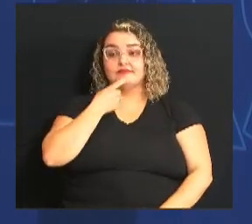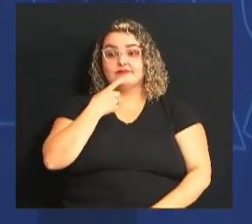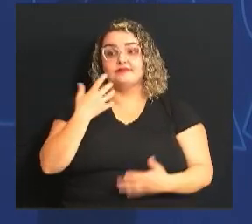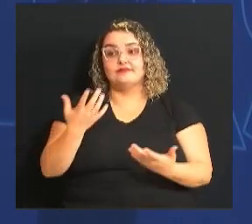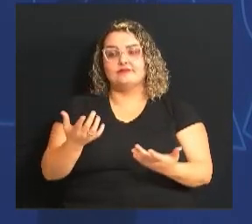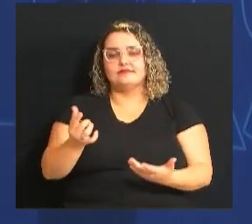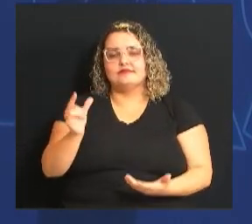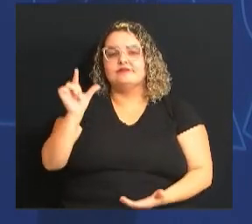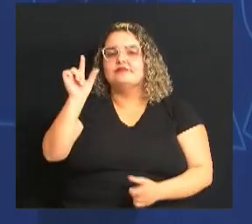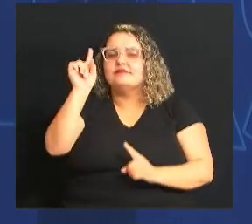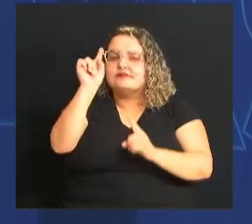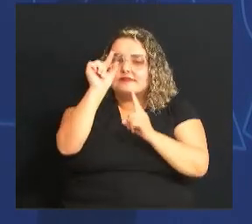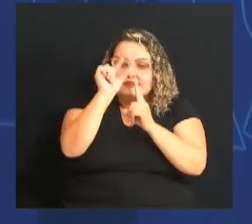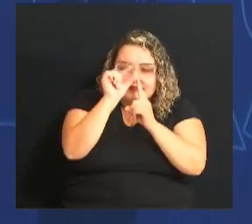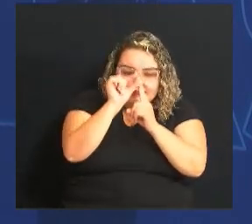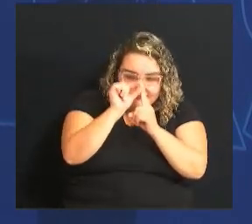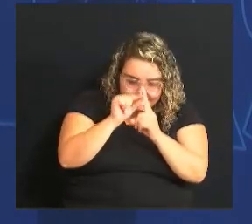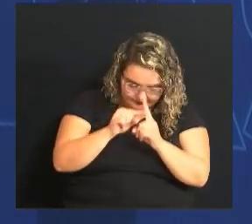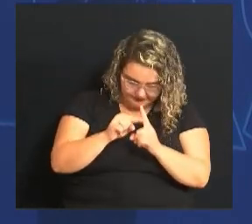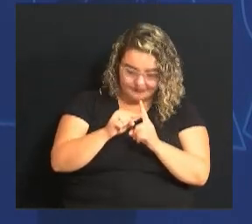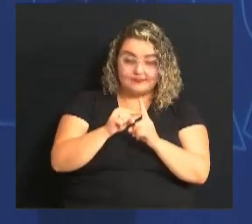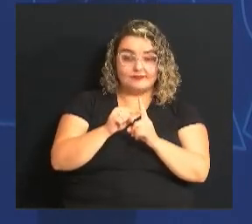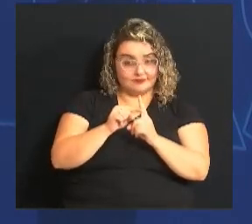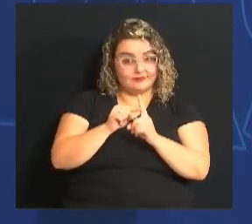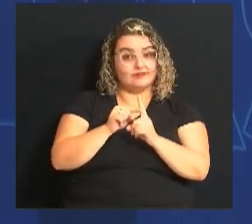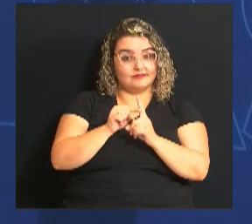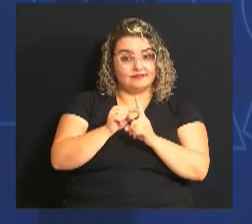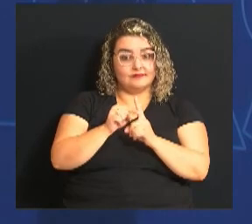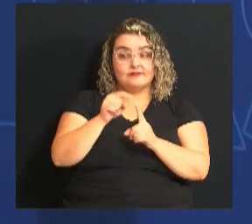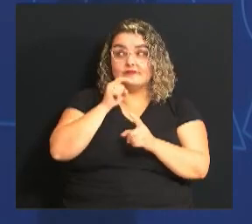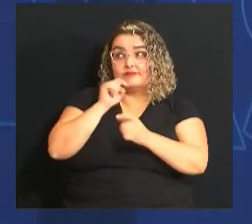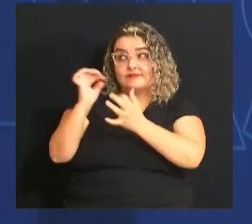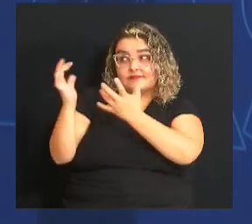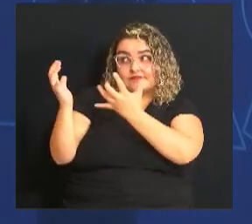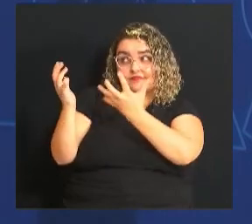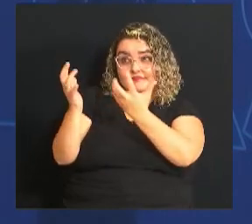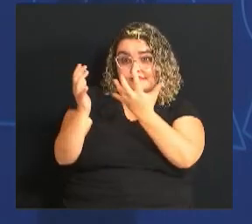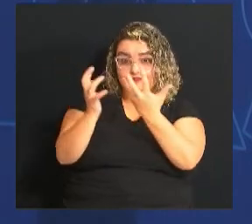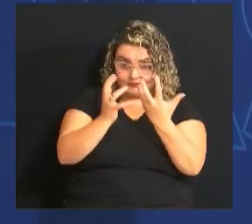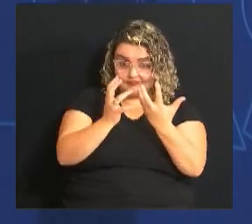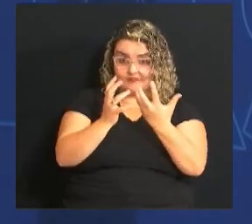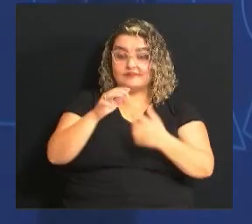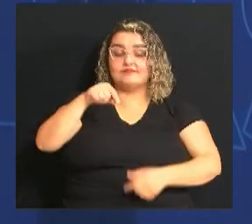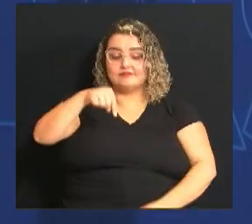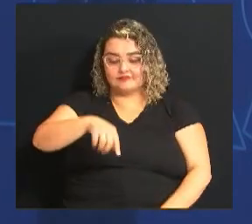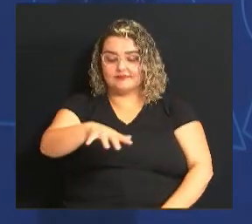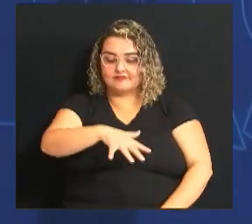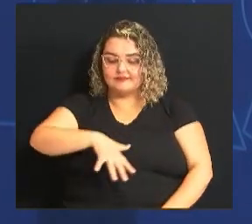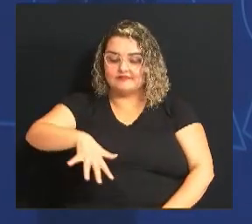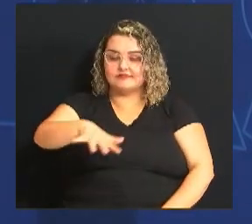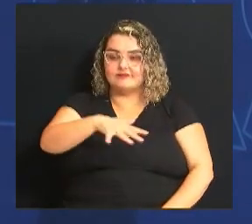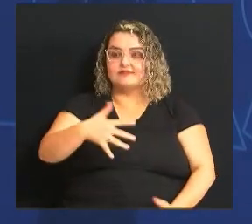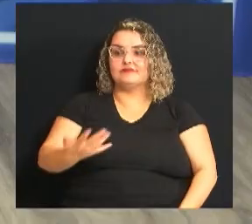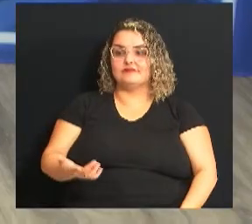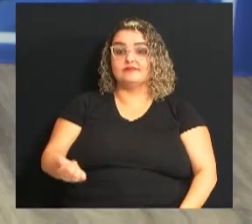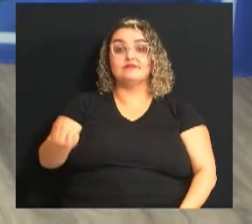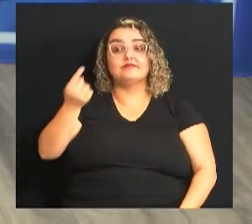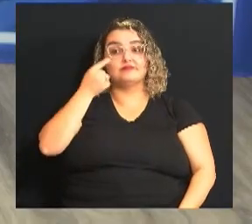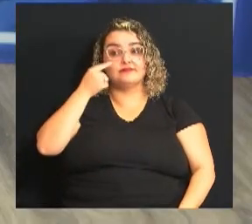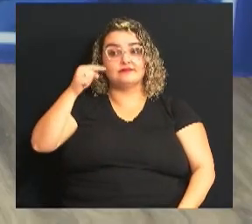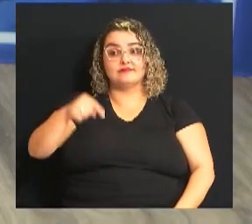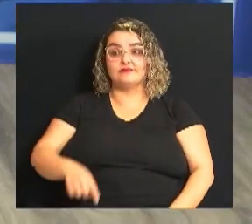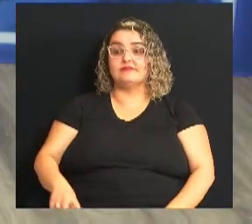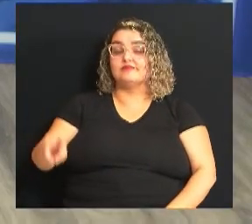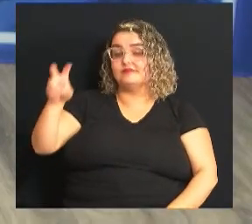pequena queda na temperatura por conta de uma passagem de frente fria que está aqui na nossa região. Então, nesta quinta-feira, olha só,